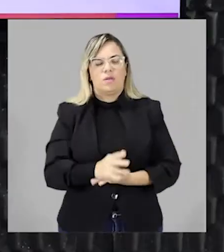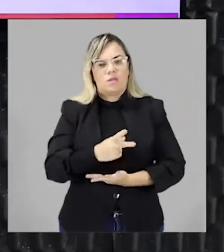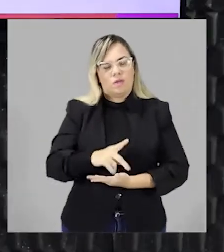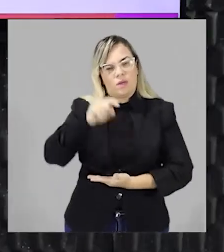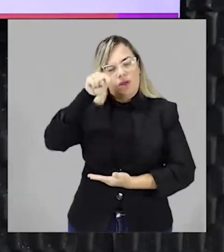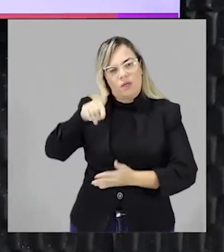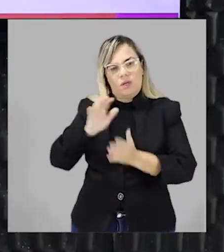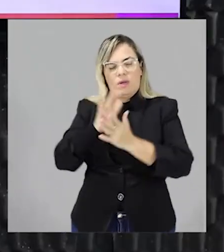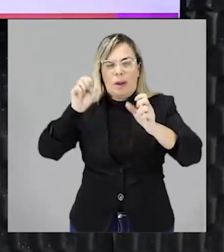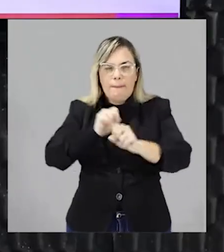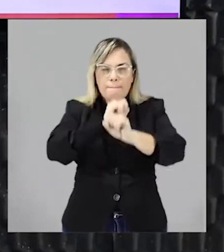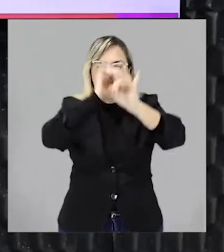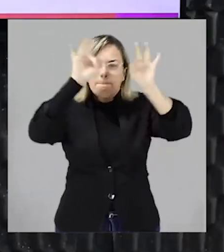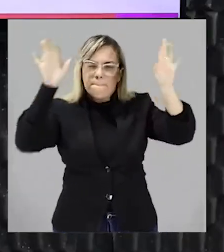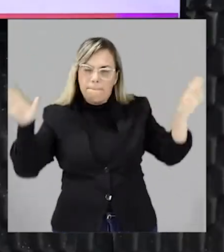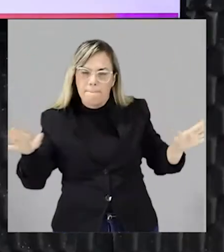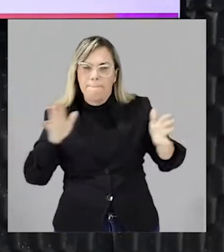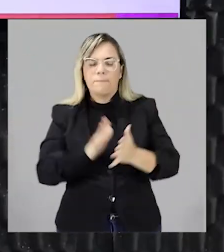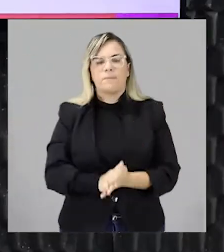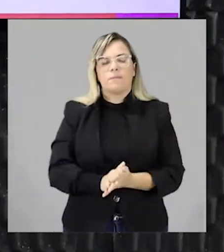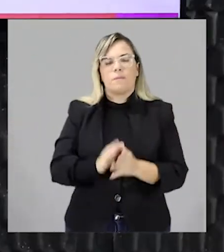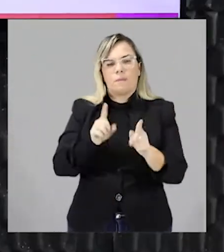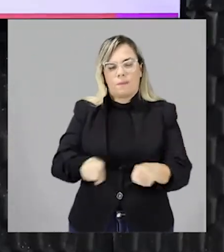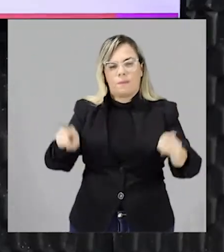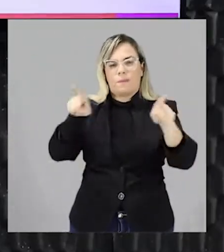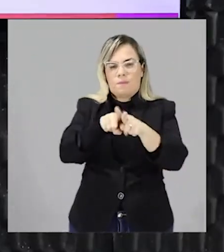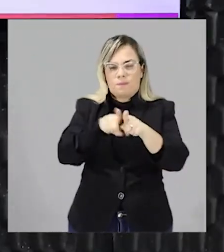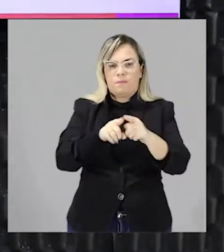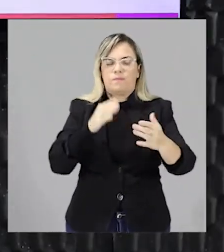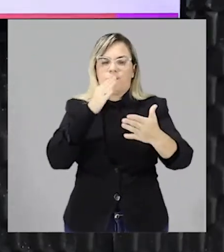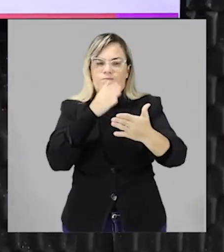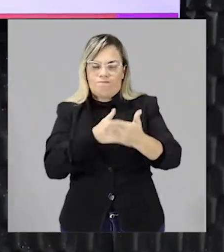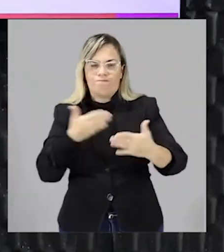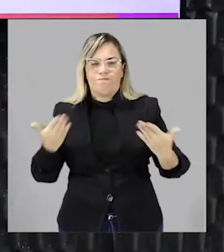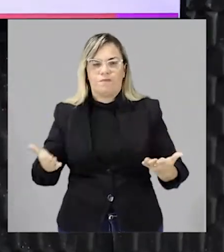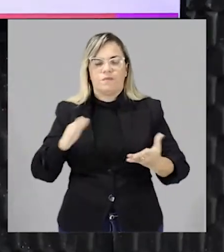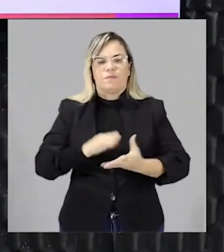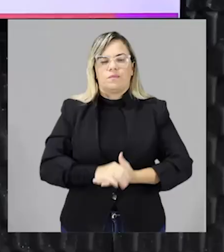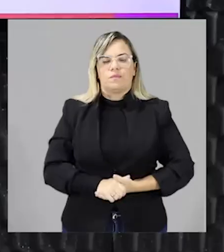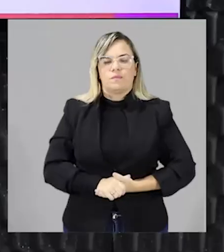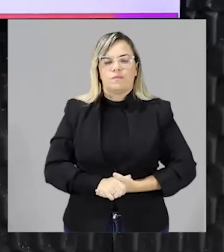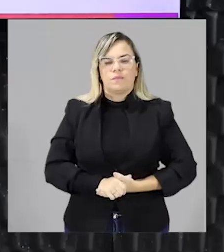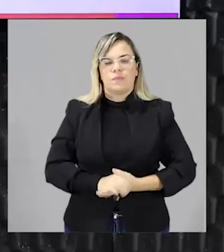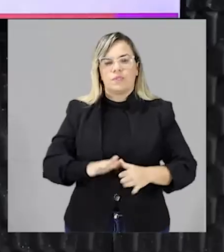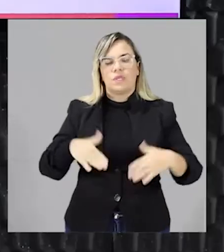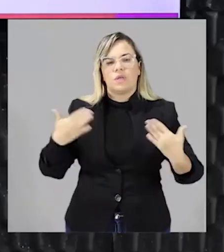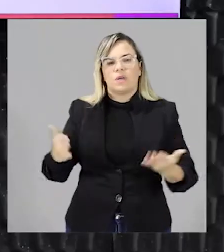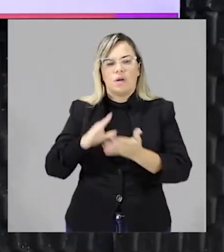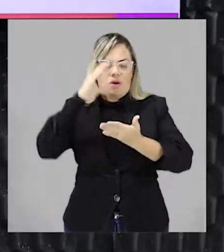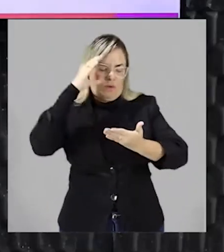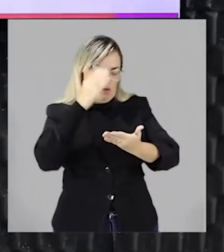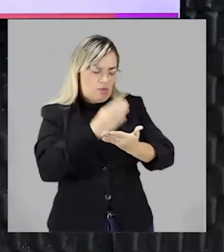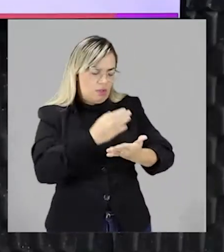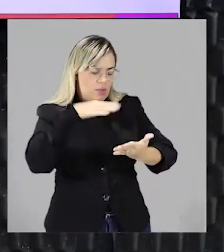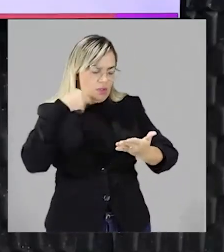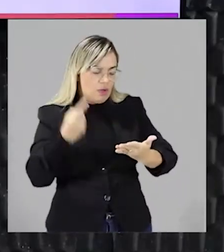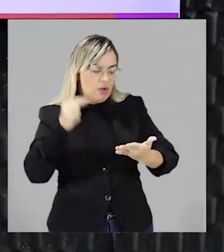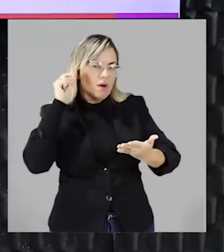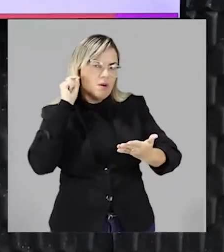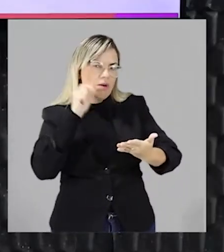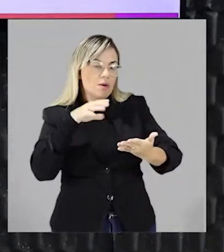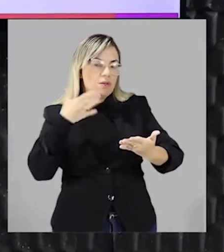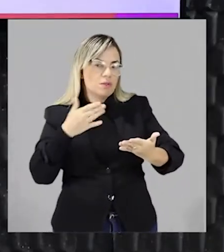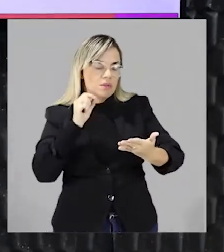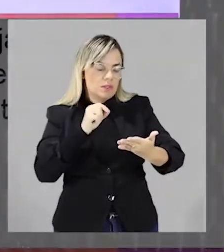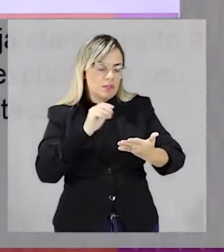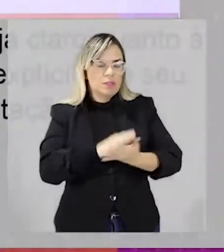Mas claro que vocês também podem fazer essa delimitação. E a tese, turma? O que seria a tese?